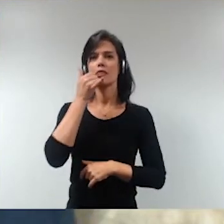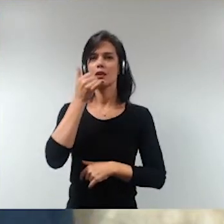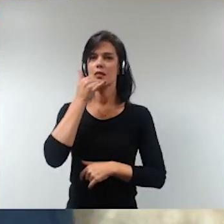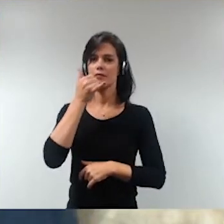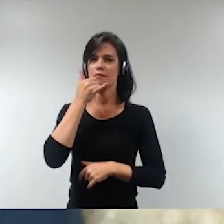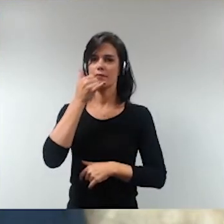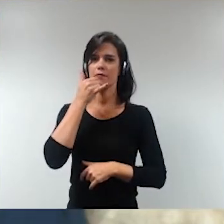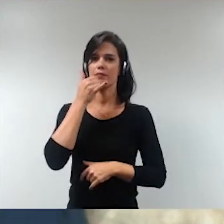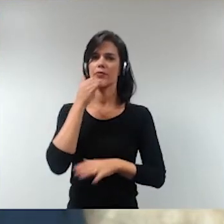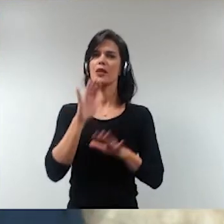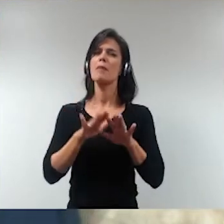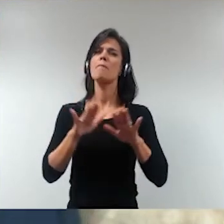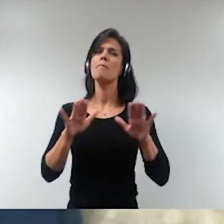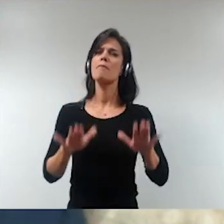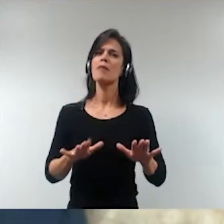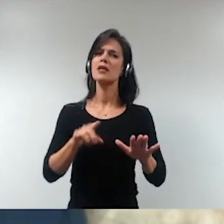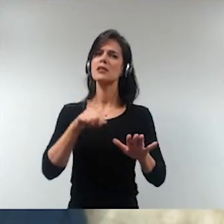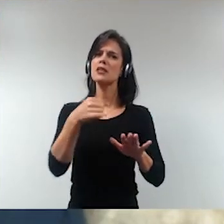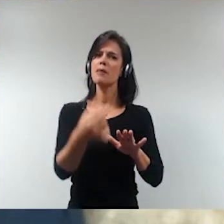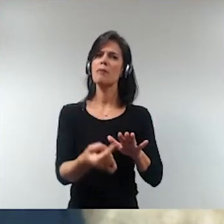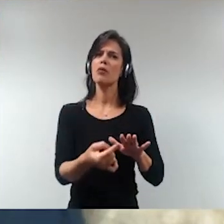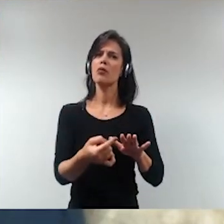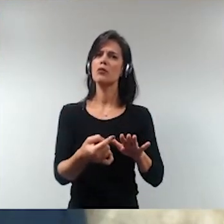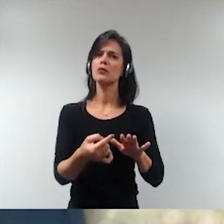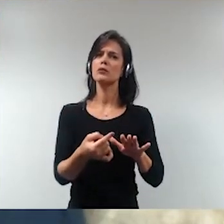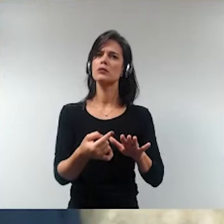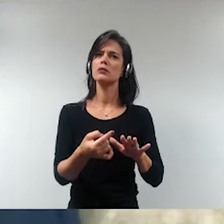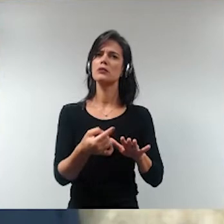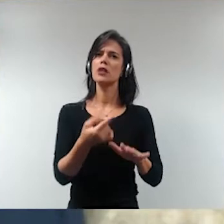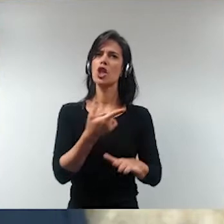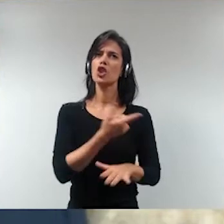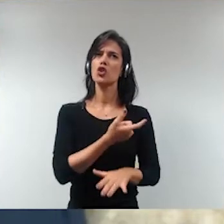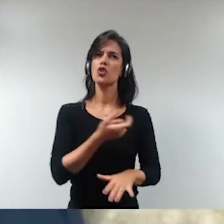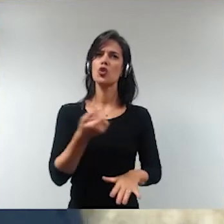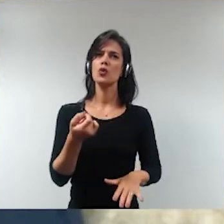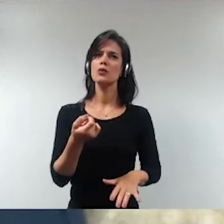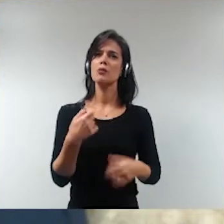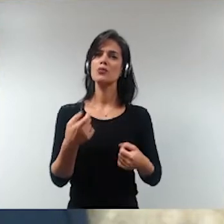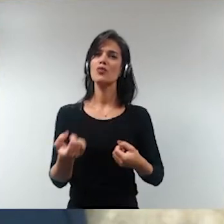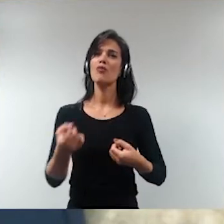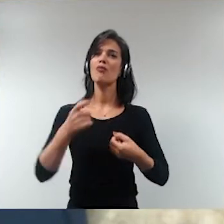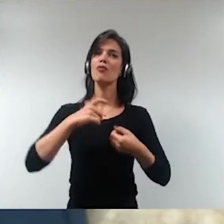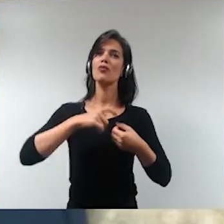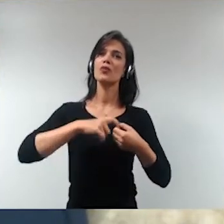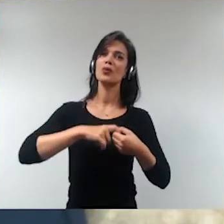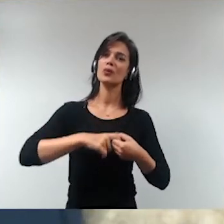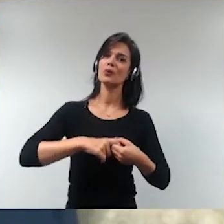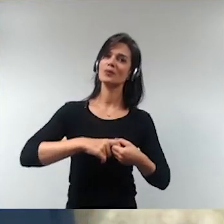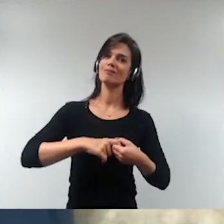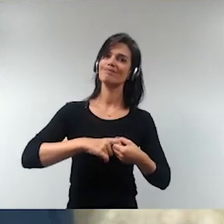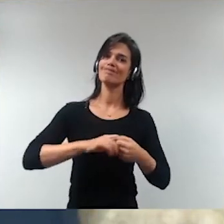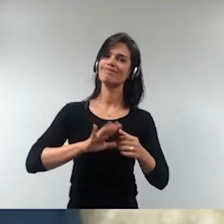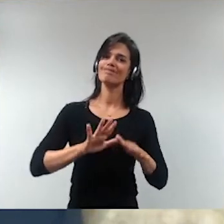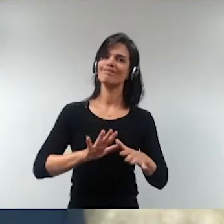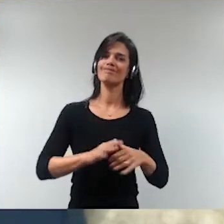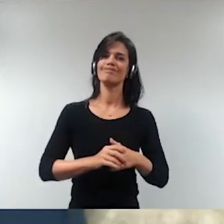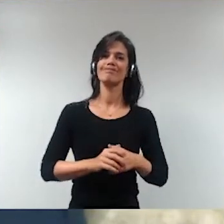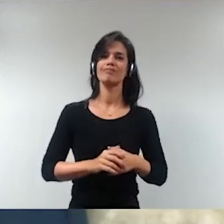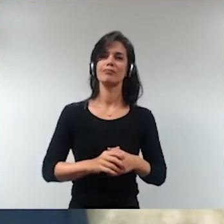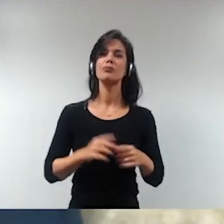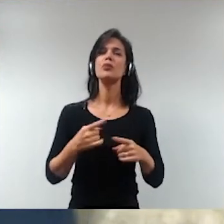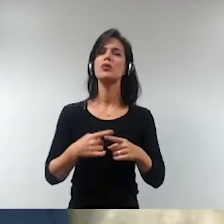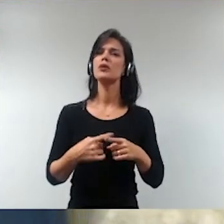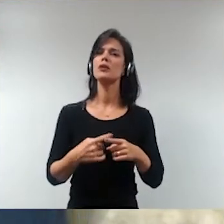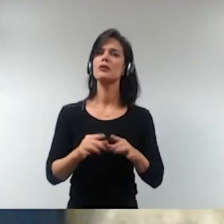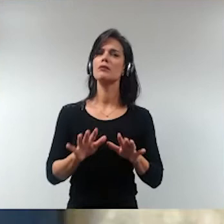Meira. Mas pouco tempo depois, nos anos 2000, ela teve que voltar atrás com relação a isso. Por